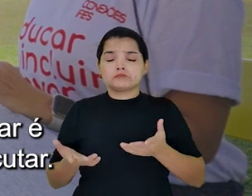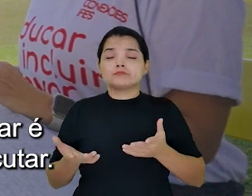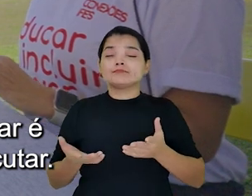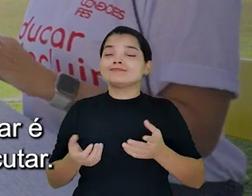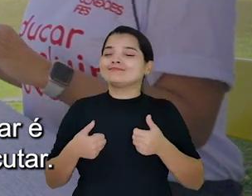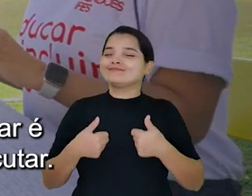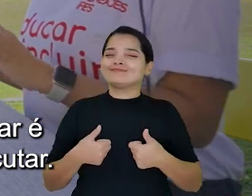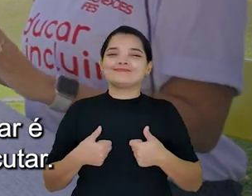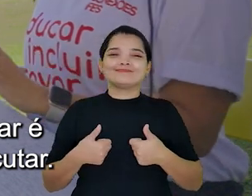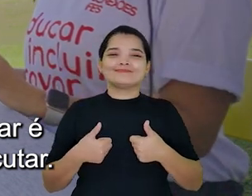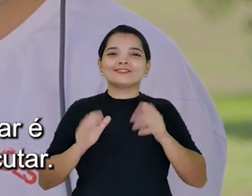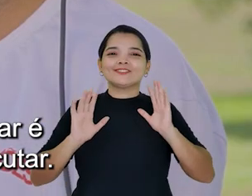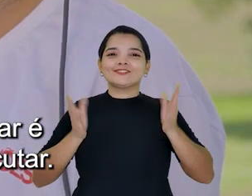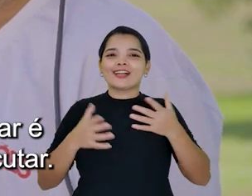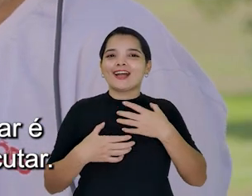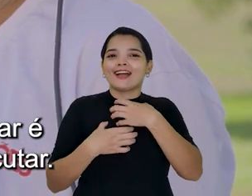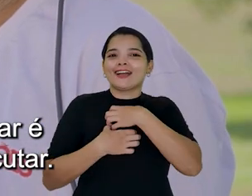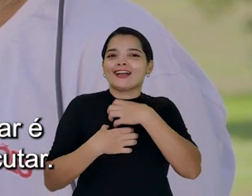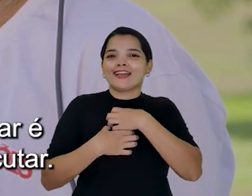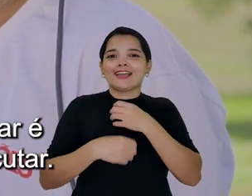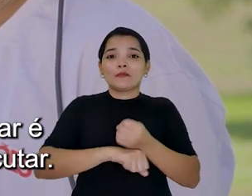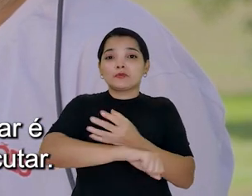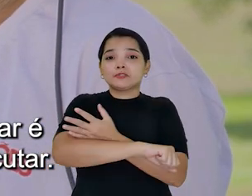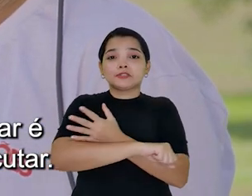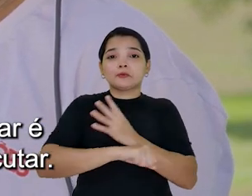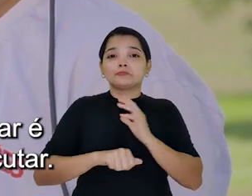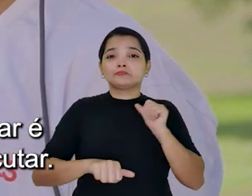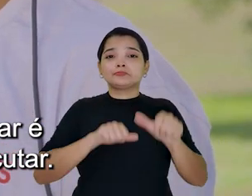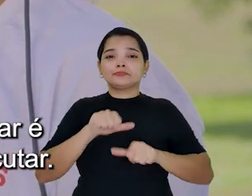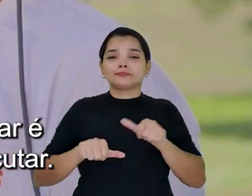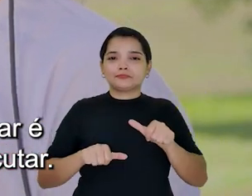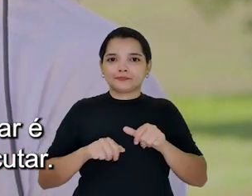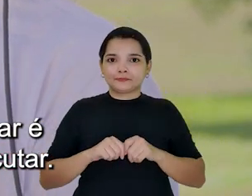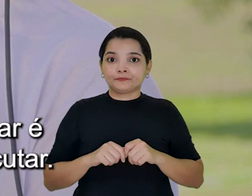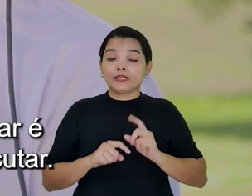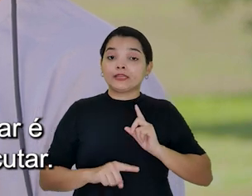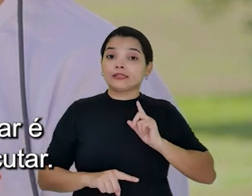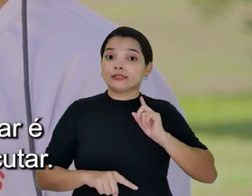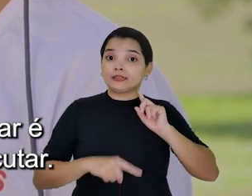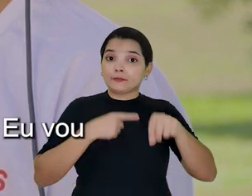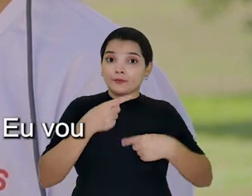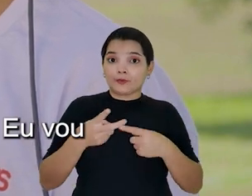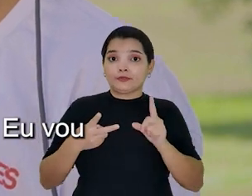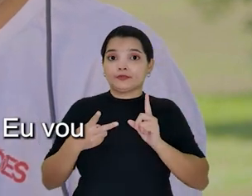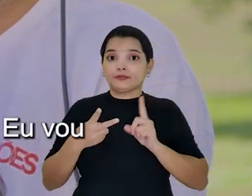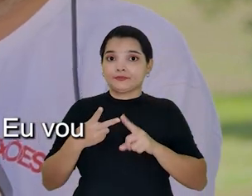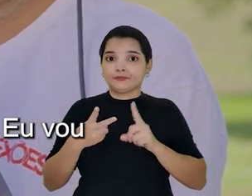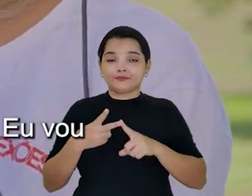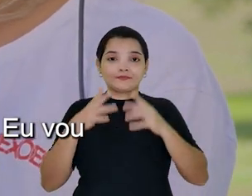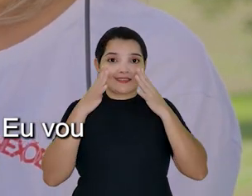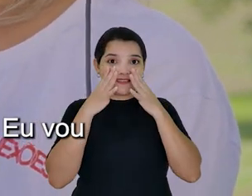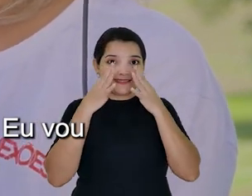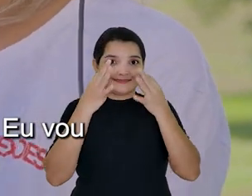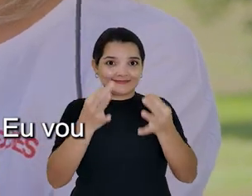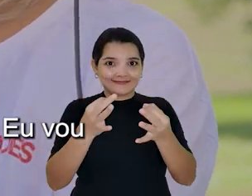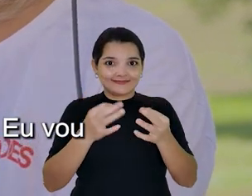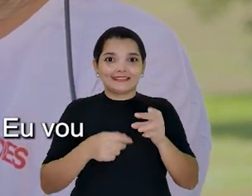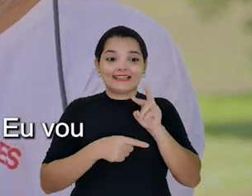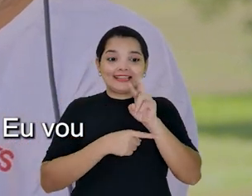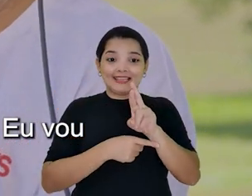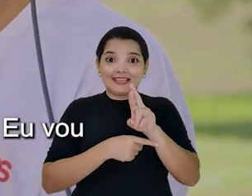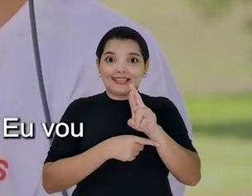emoção irar é isso é cuidar da gente depois eu vou pro escutar então o r de rec